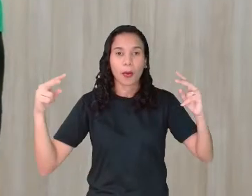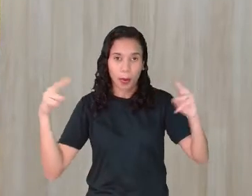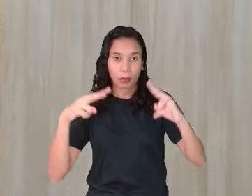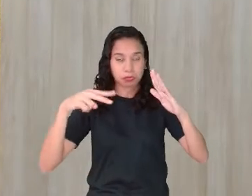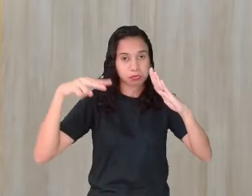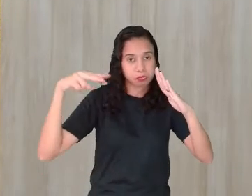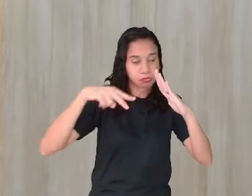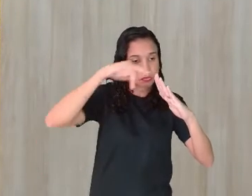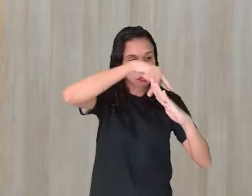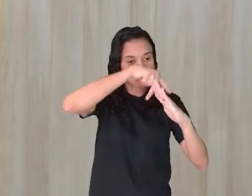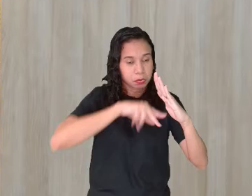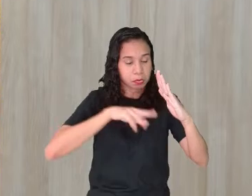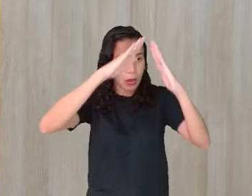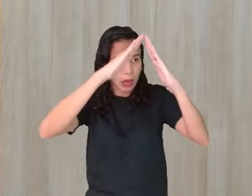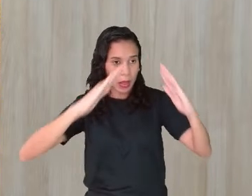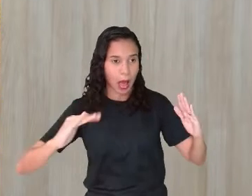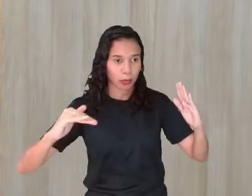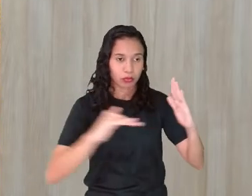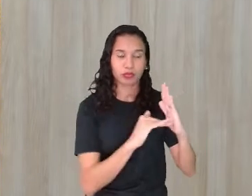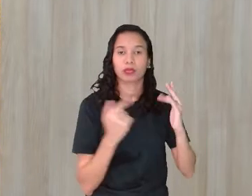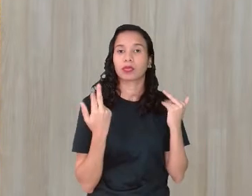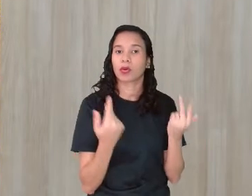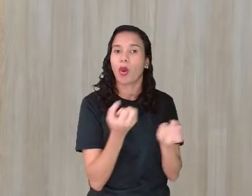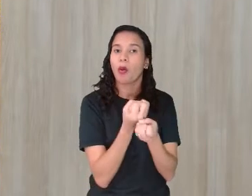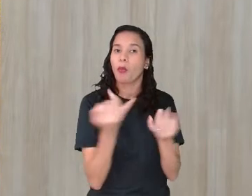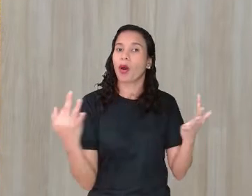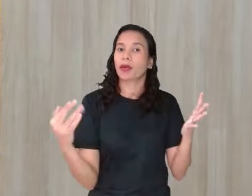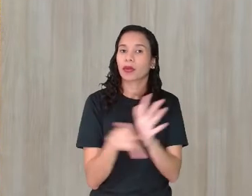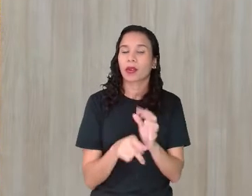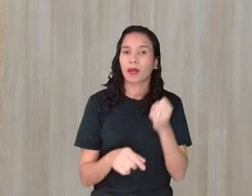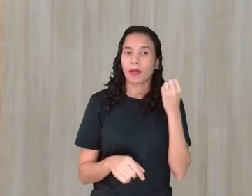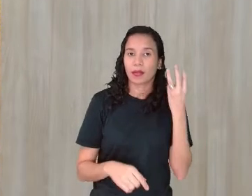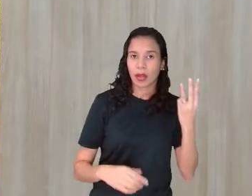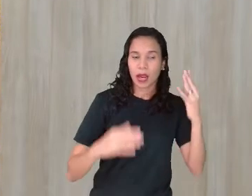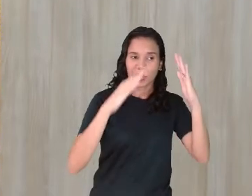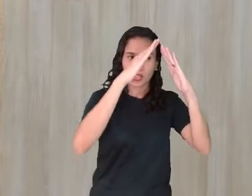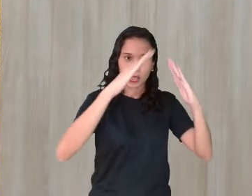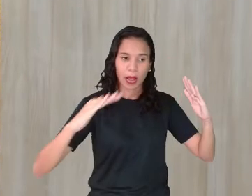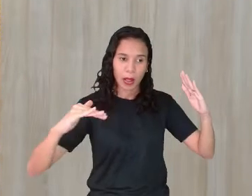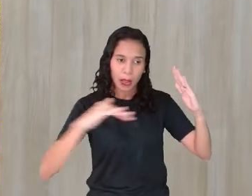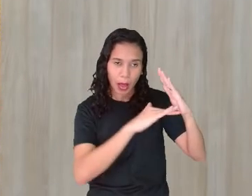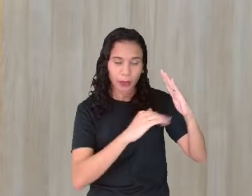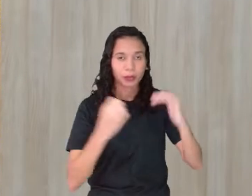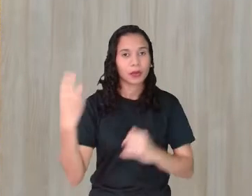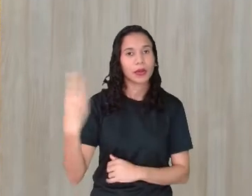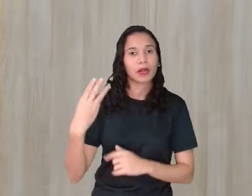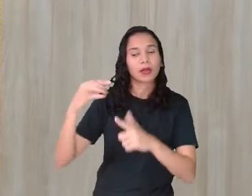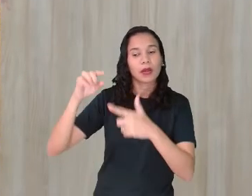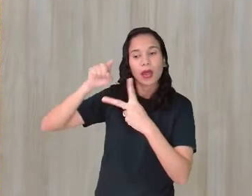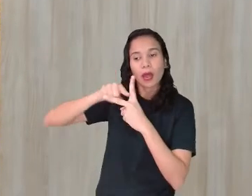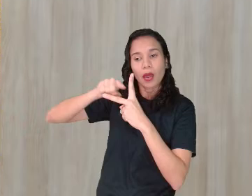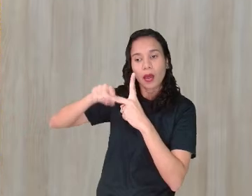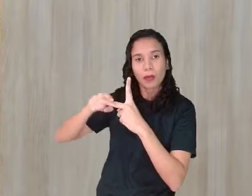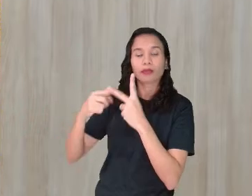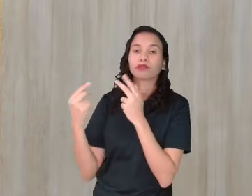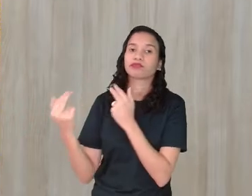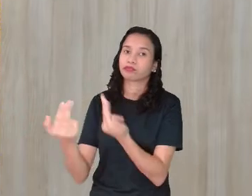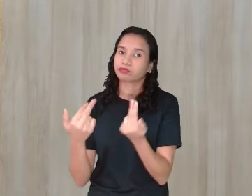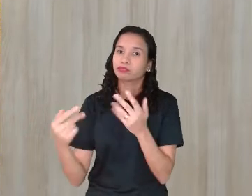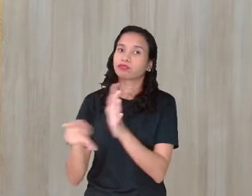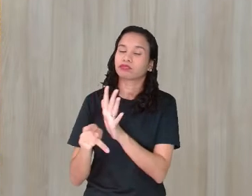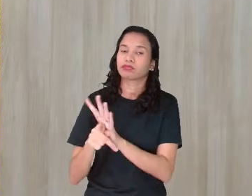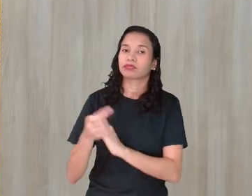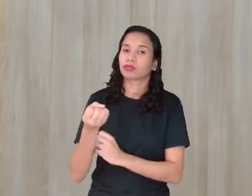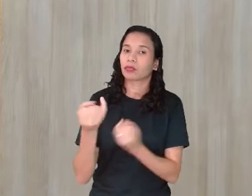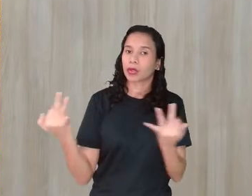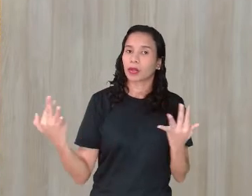os lados e os ângulos têm a mesma quantidade aí de lados ou ângulos de mesma medida. Tá? Então, a gente